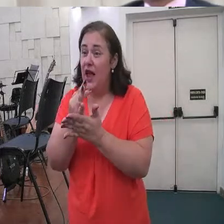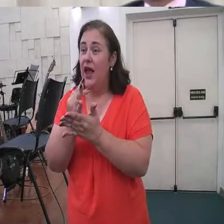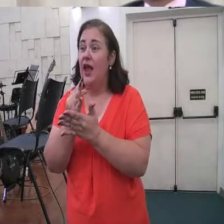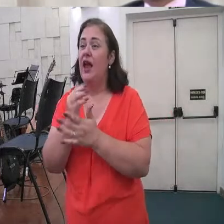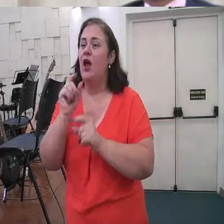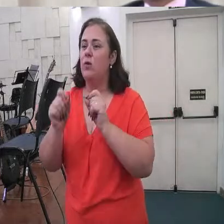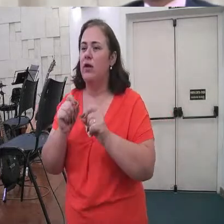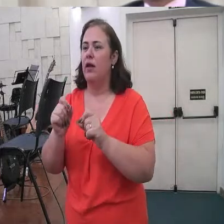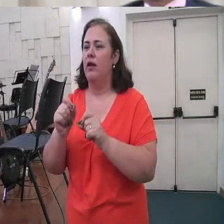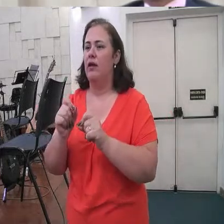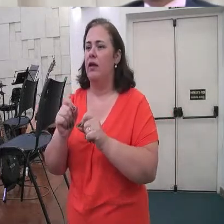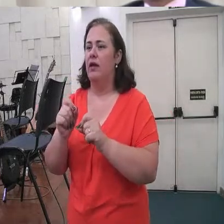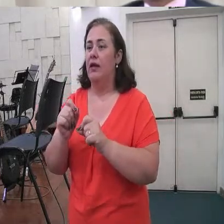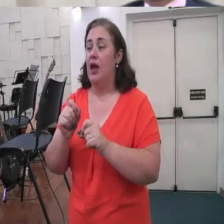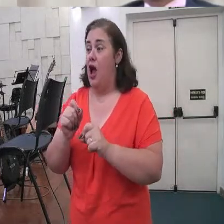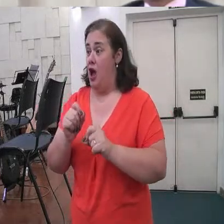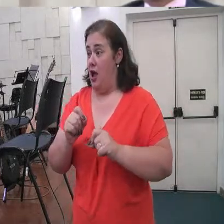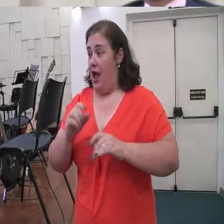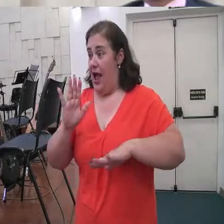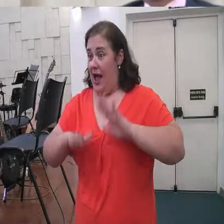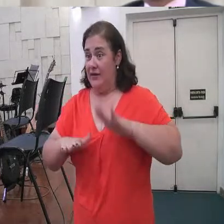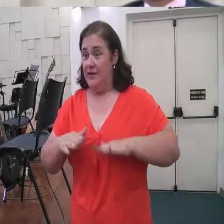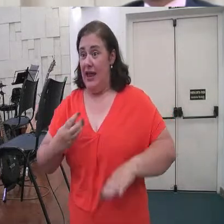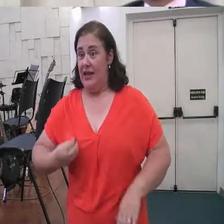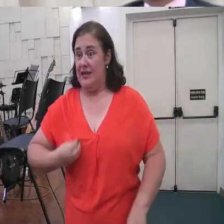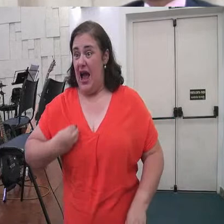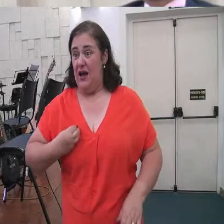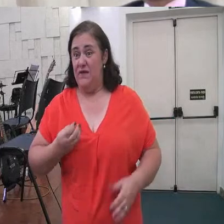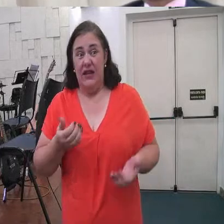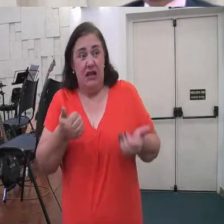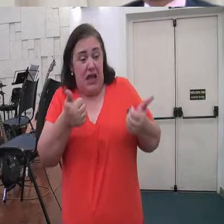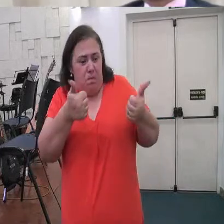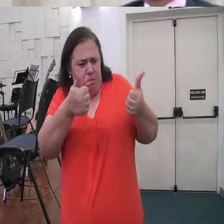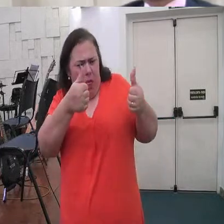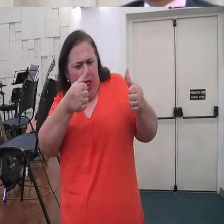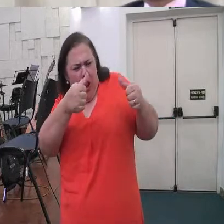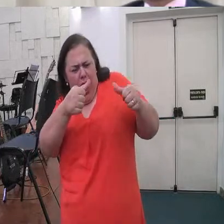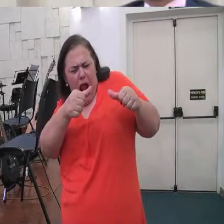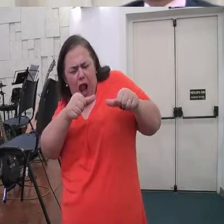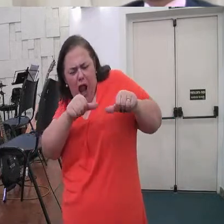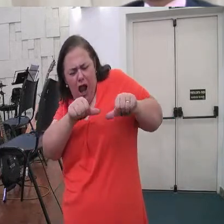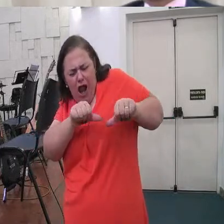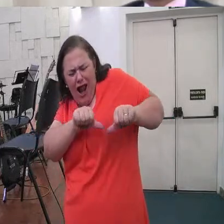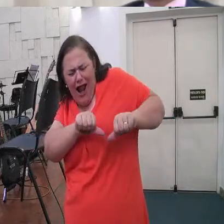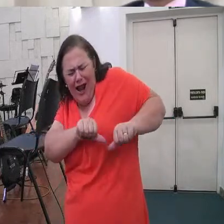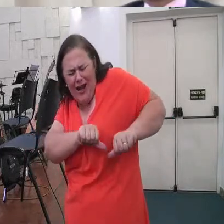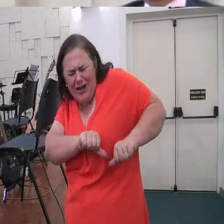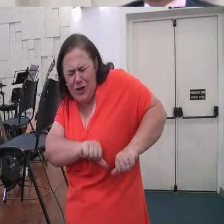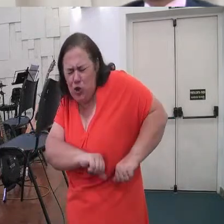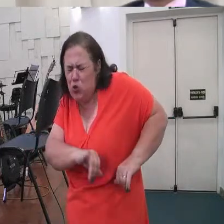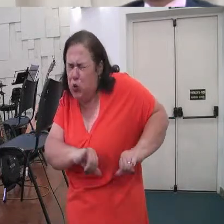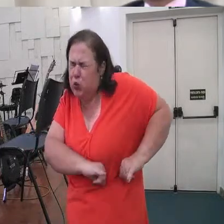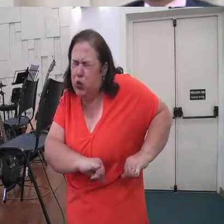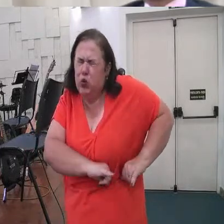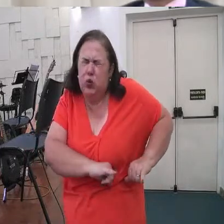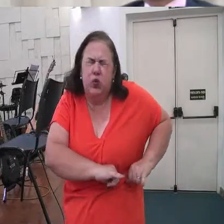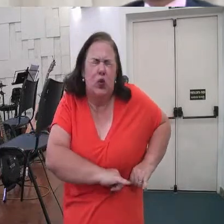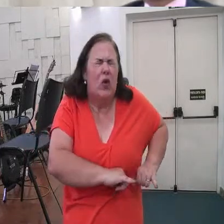Senhor, não te deixo, ainda que o mundo inteiro desabe sobre mim, eu creio em Ti.